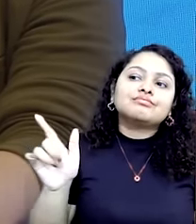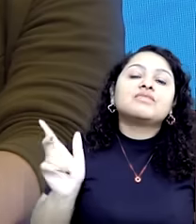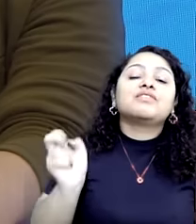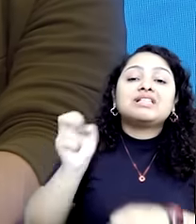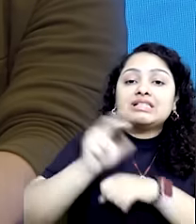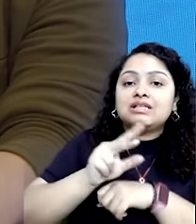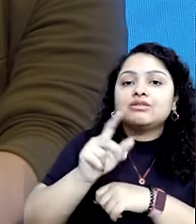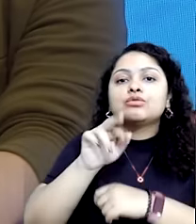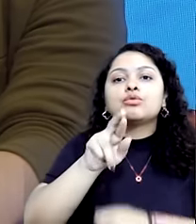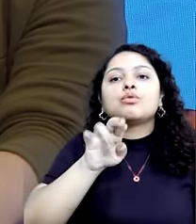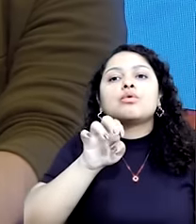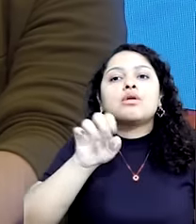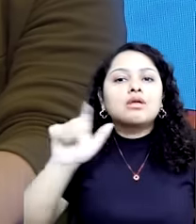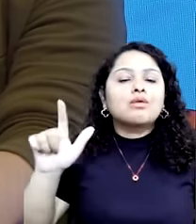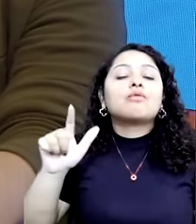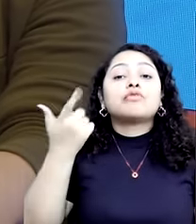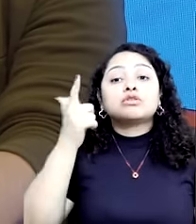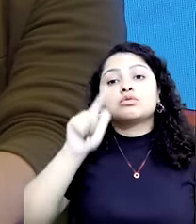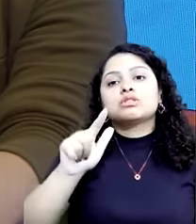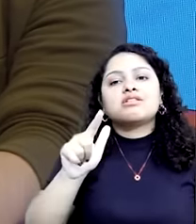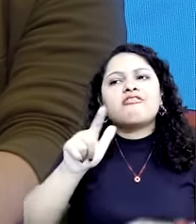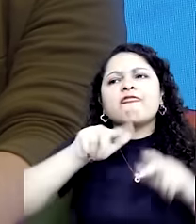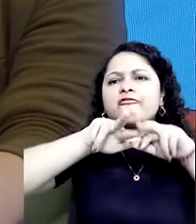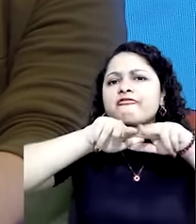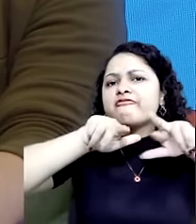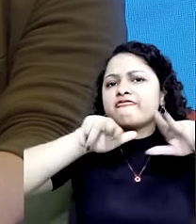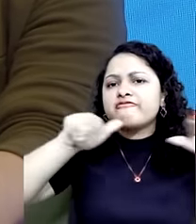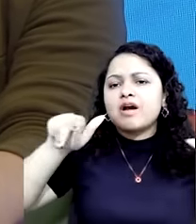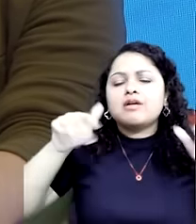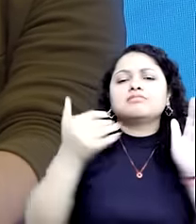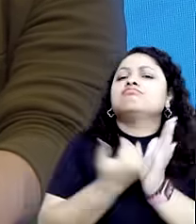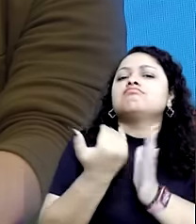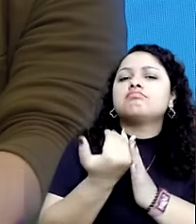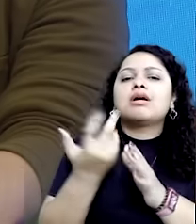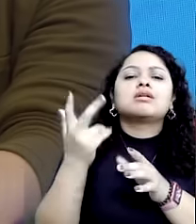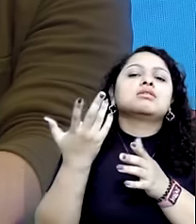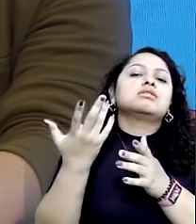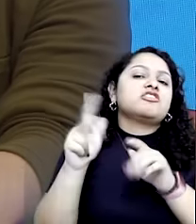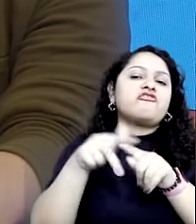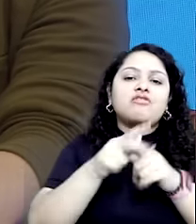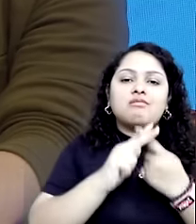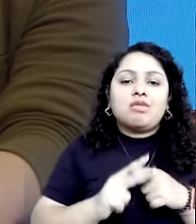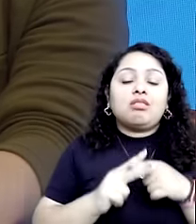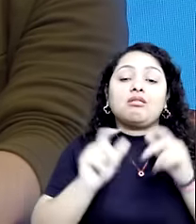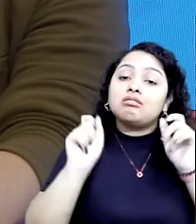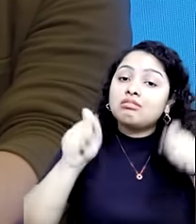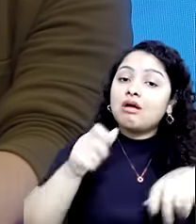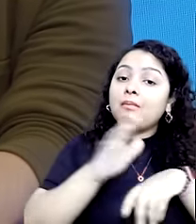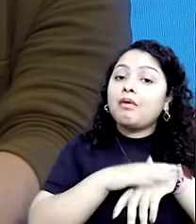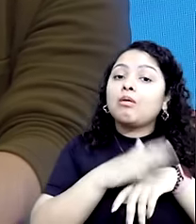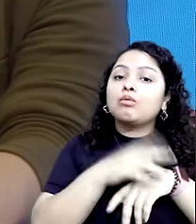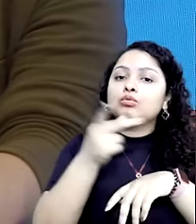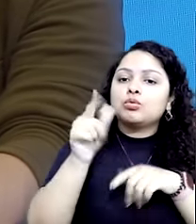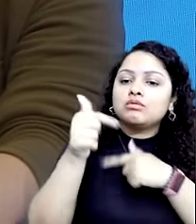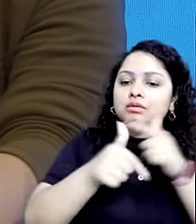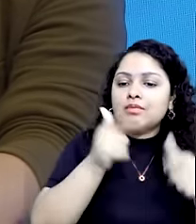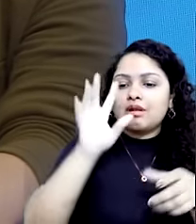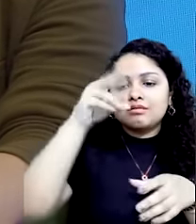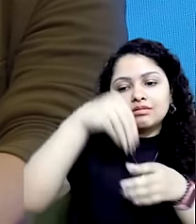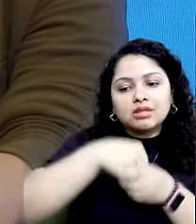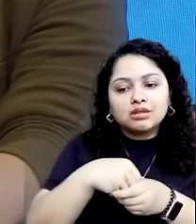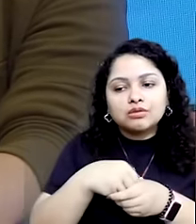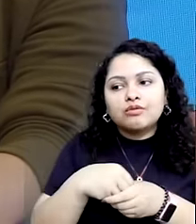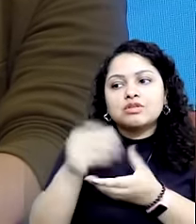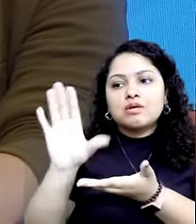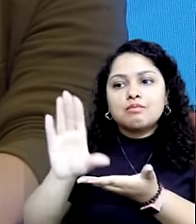do ri porque aí dentro do rio que você vai ter muito mais funções né muito mais coisas para você trabalhar ali dentro você